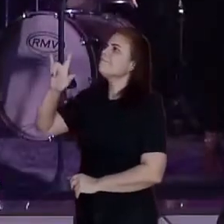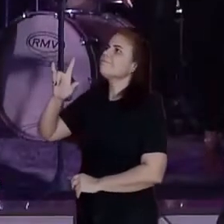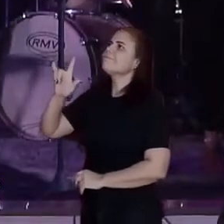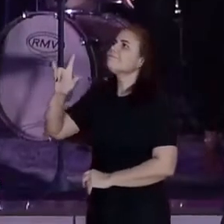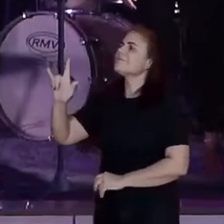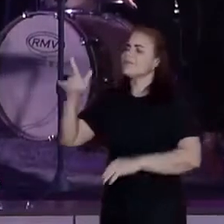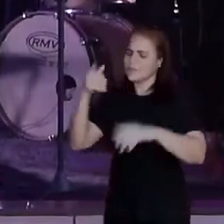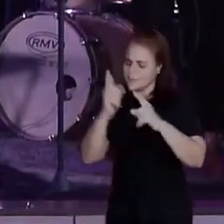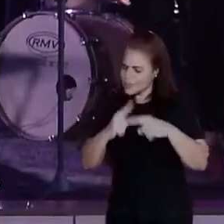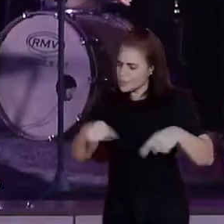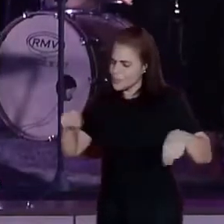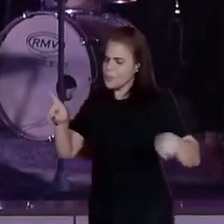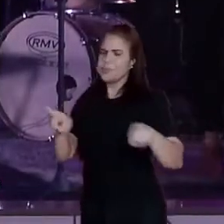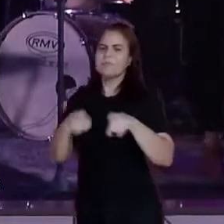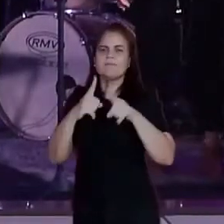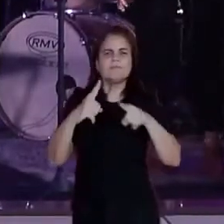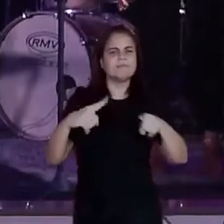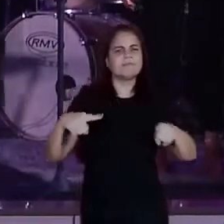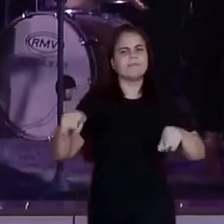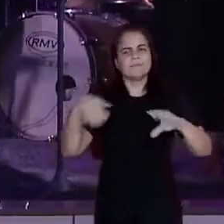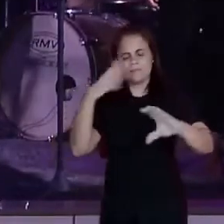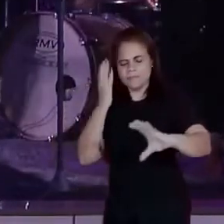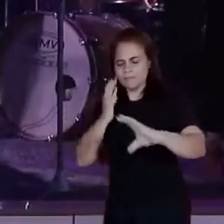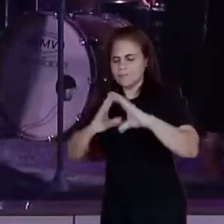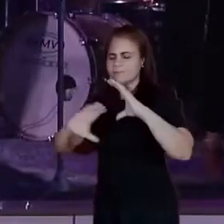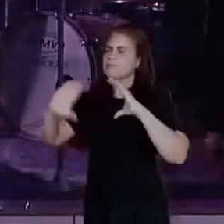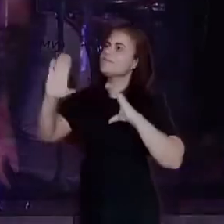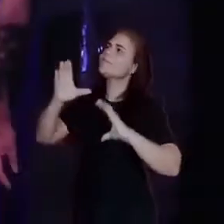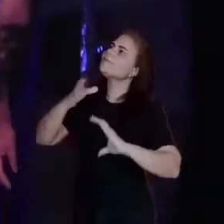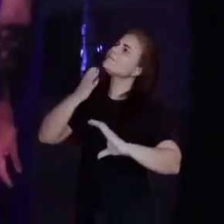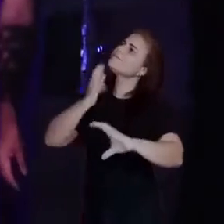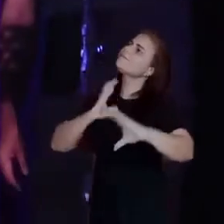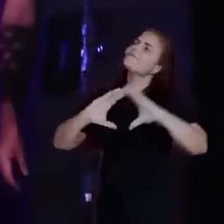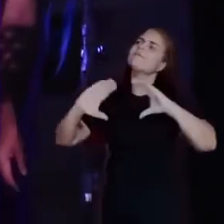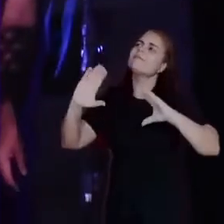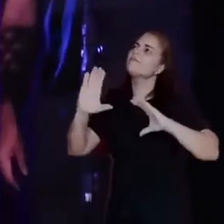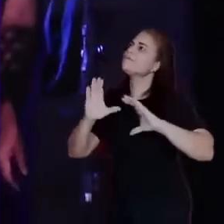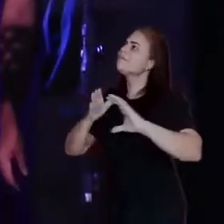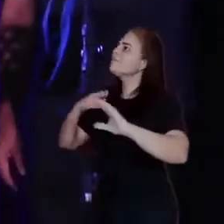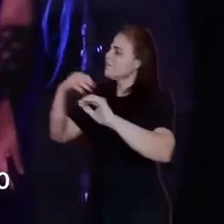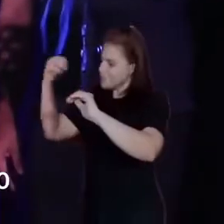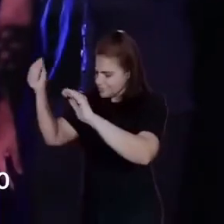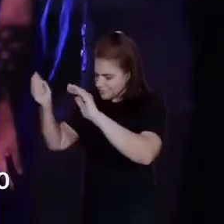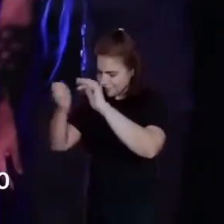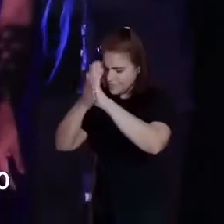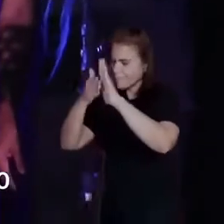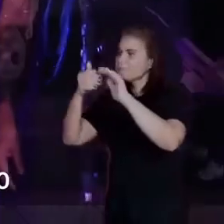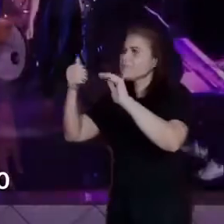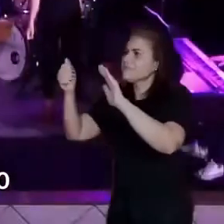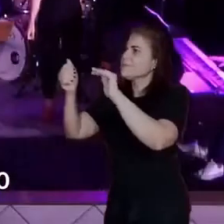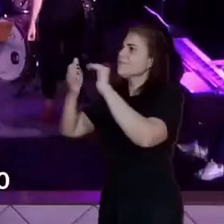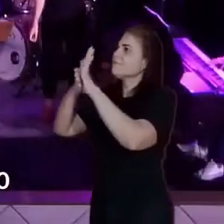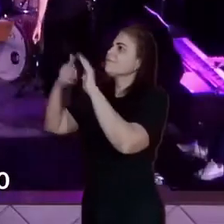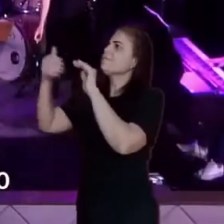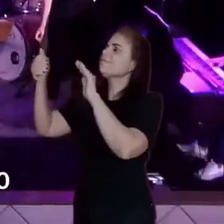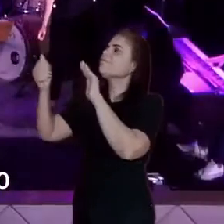todos os versos e canções que eu conseguir cantar